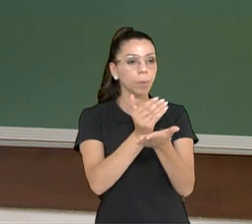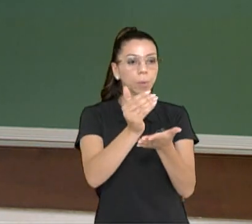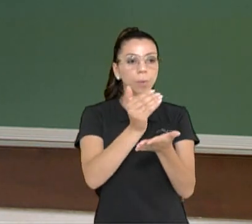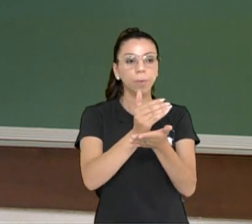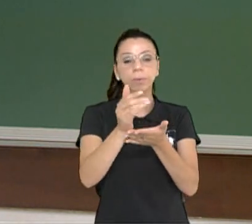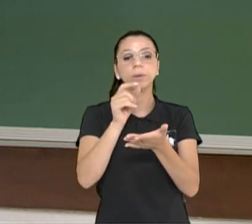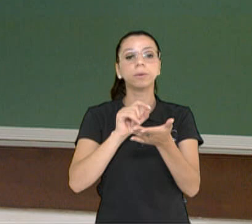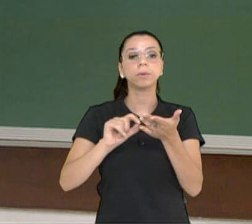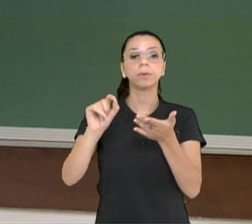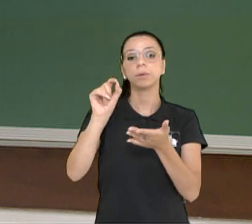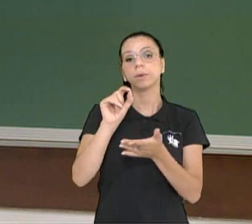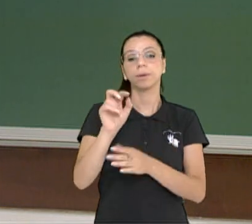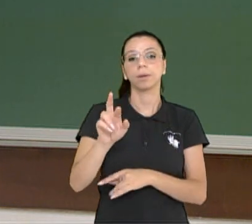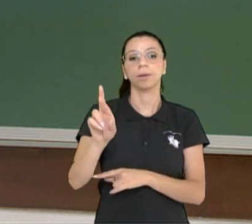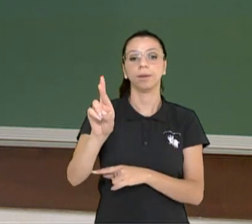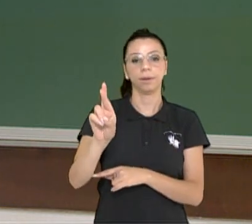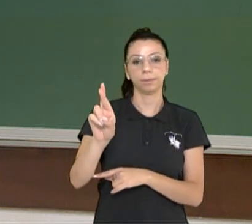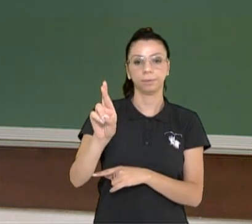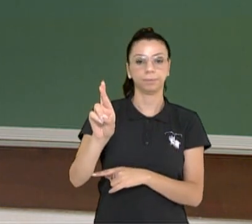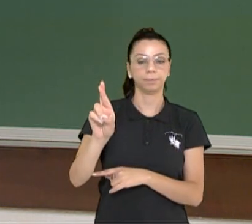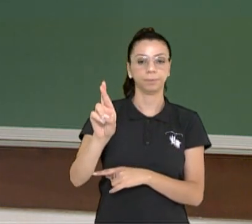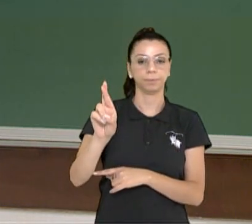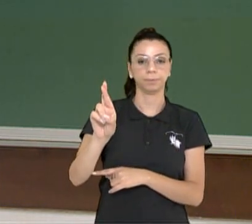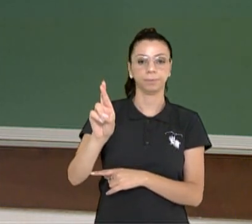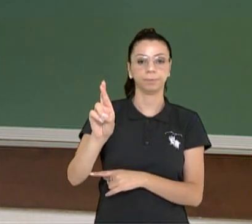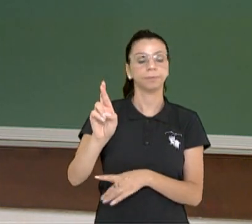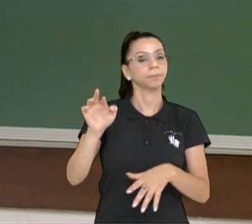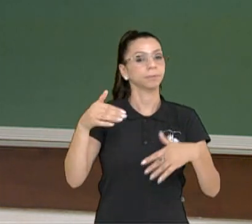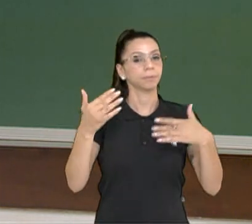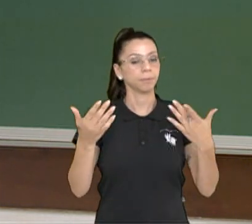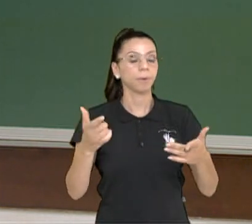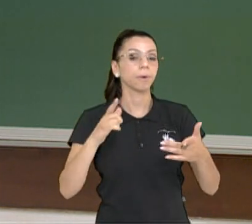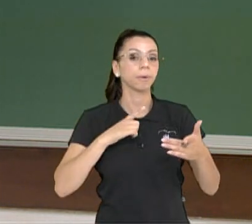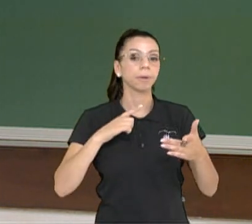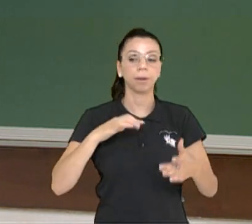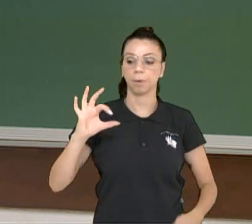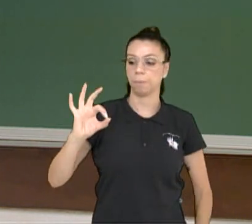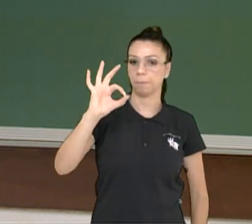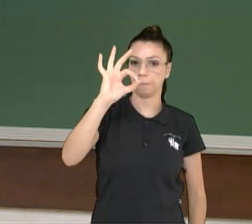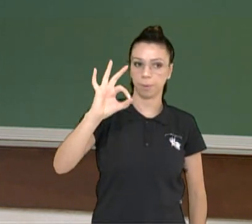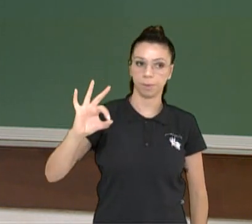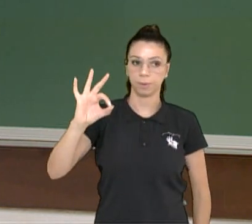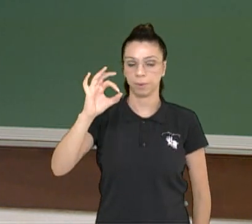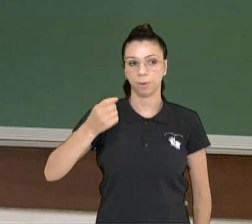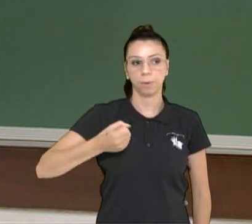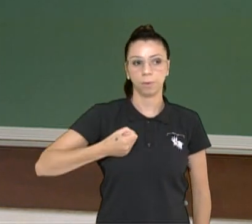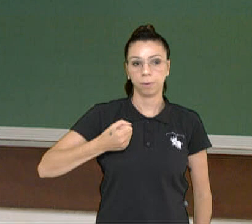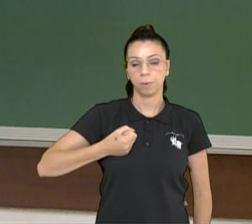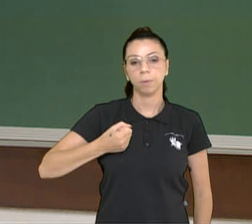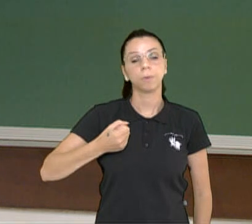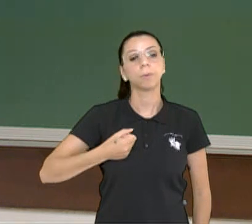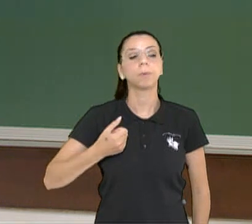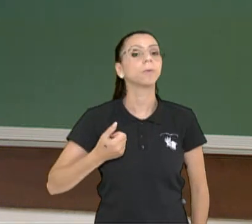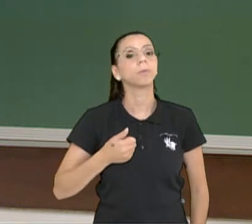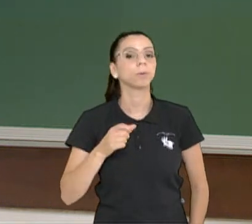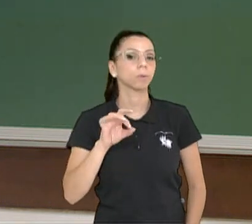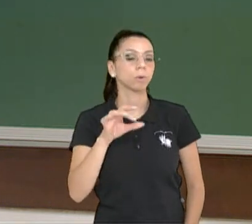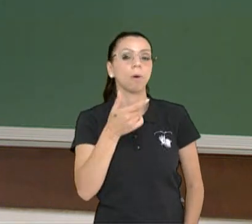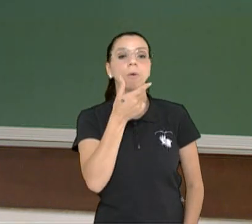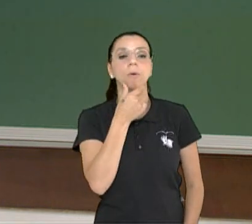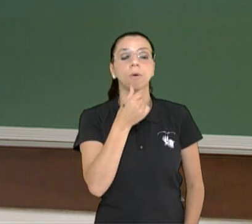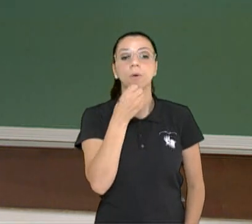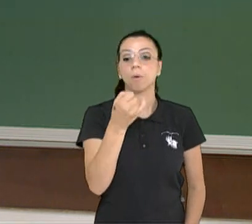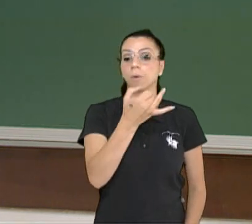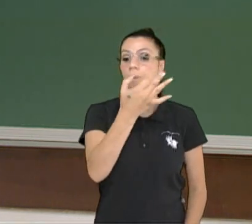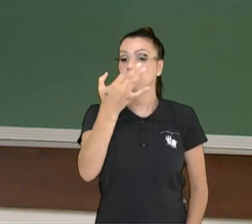pelo cálculo do valor de R. Então, lá eu tenho as porcentagens do número do sexo masculino. Quantas